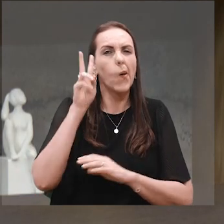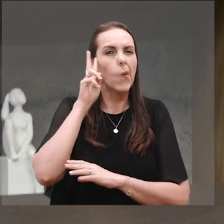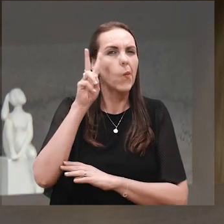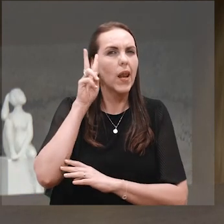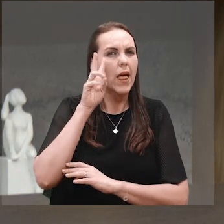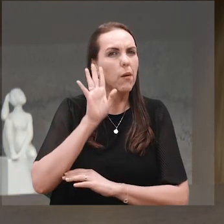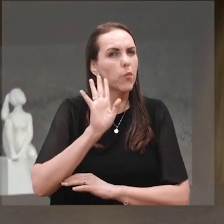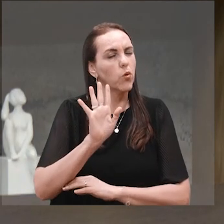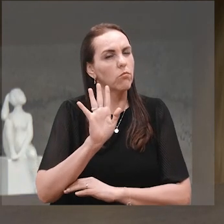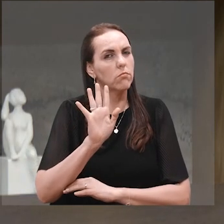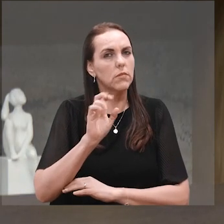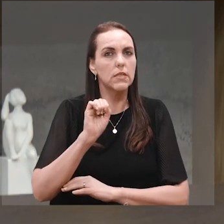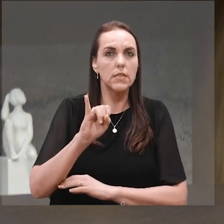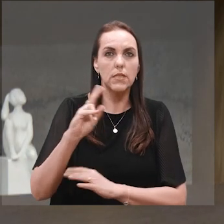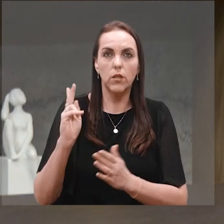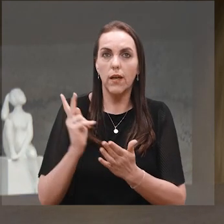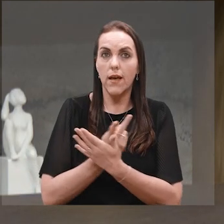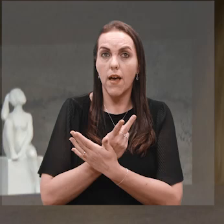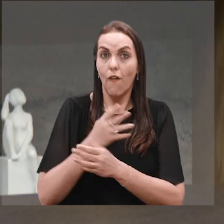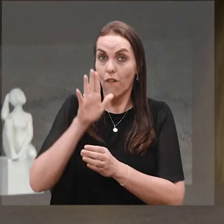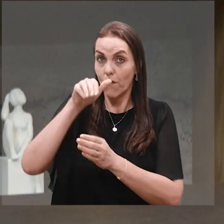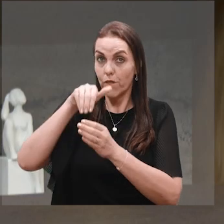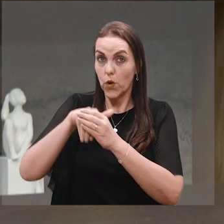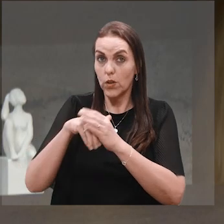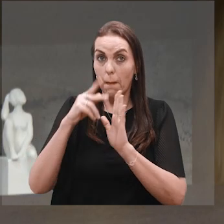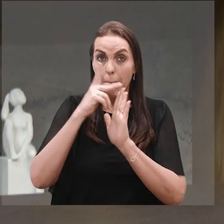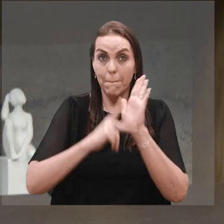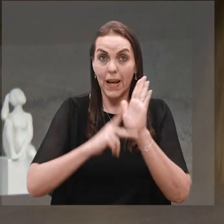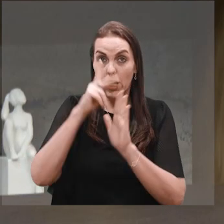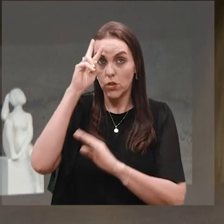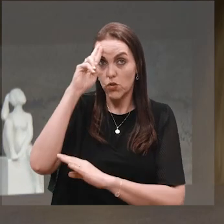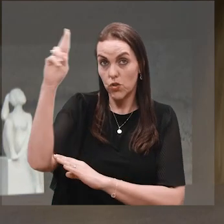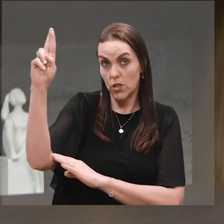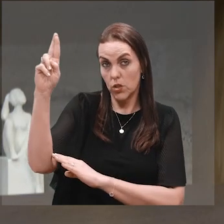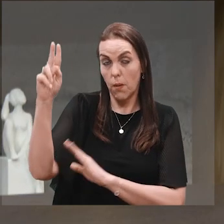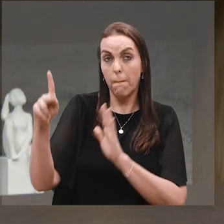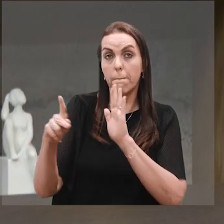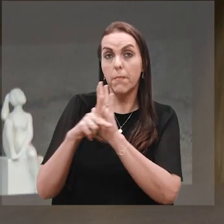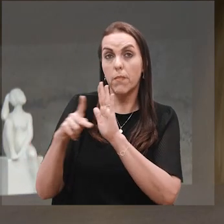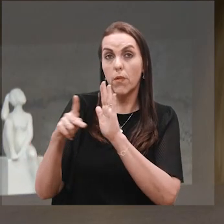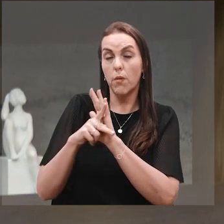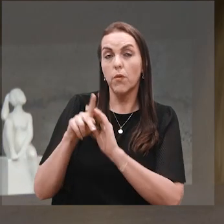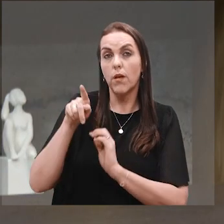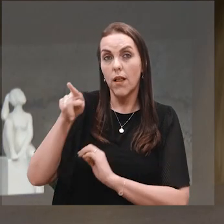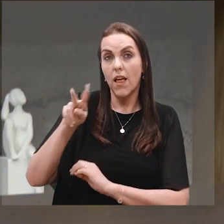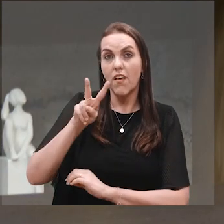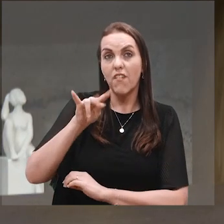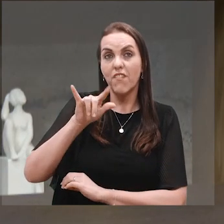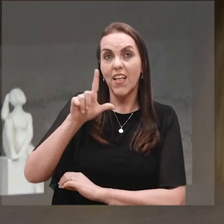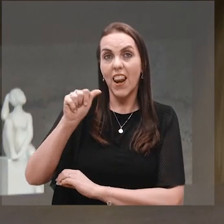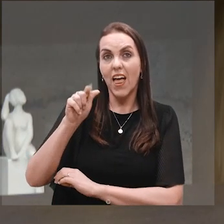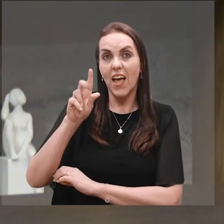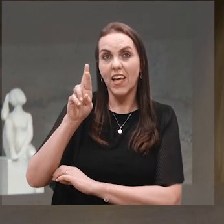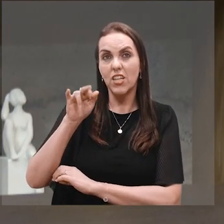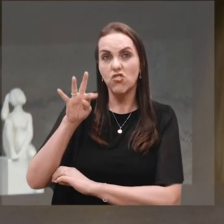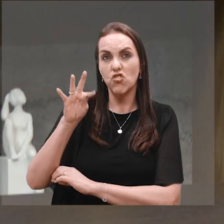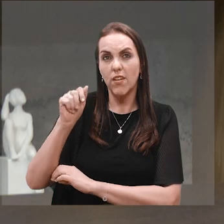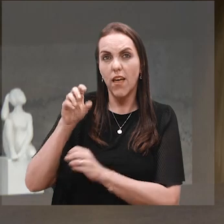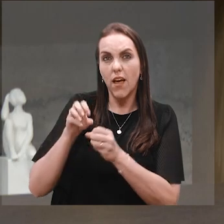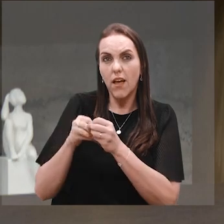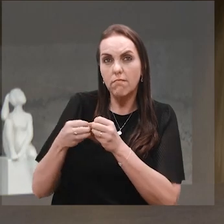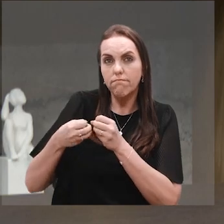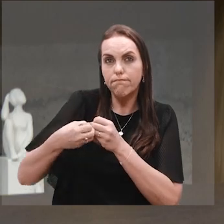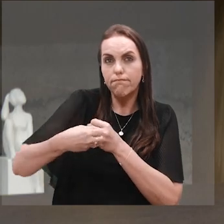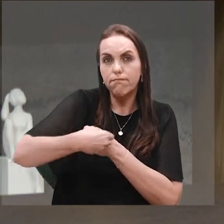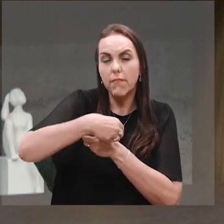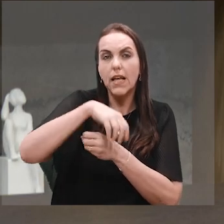eu não estou enganado, que foi votado aqui uma espécie de plano diretor para a Vila Cristina e arredores, enfim,